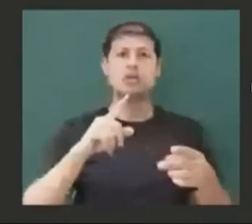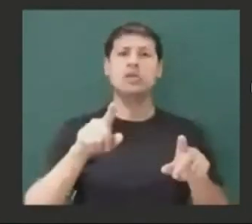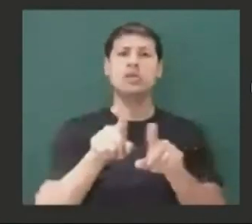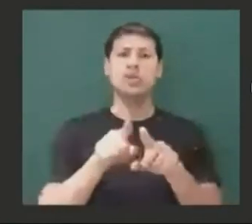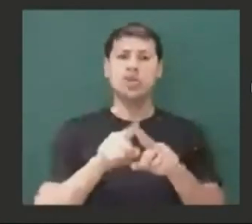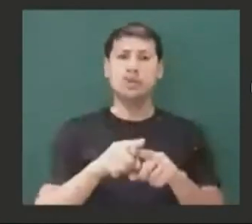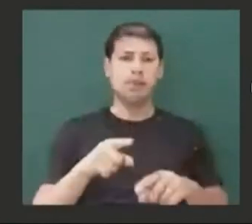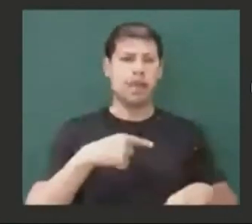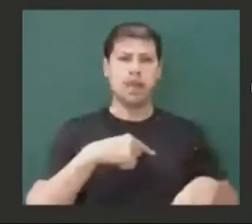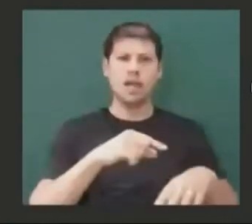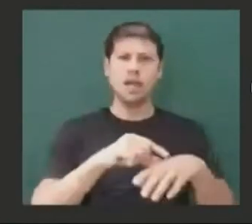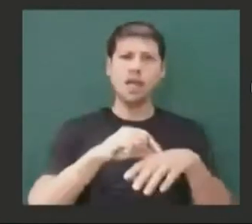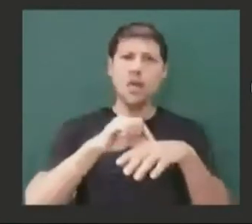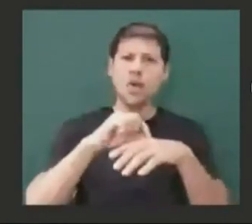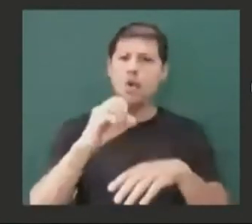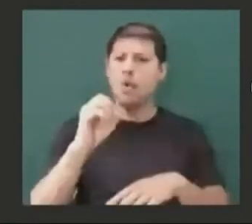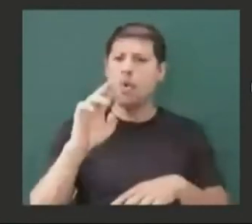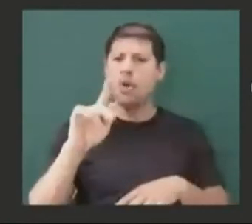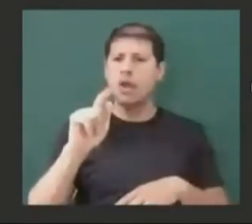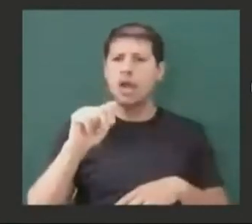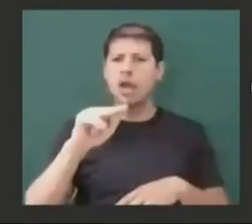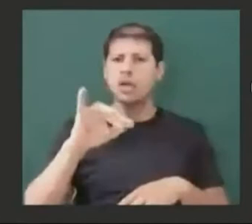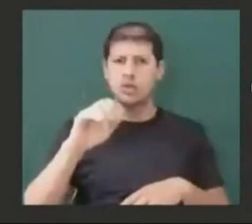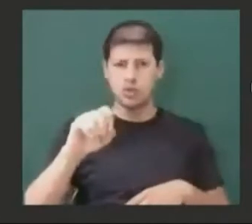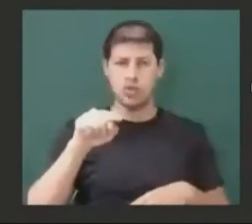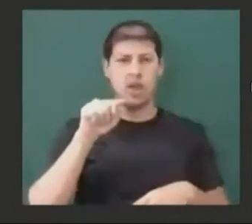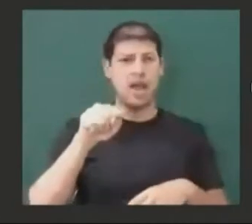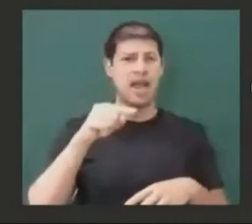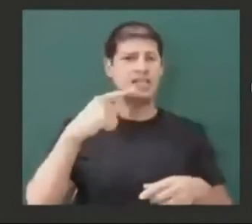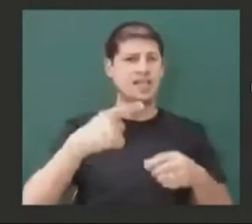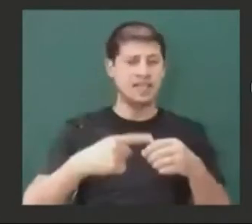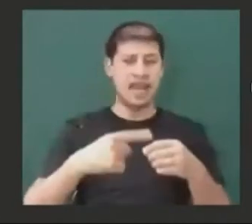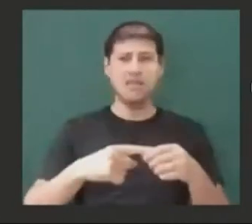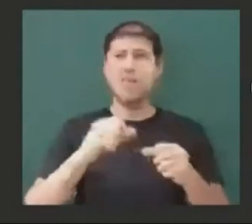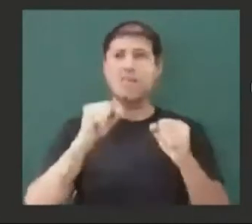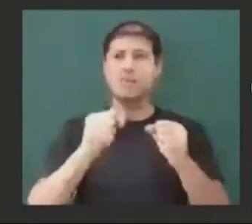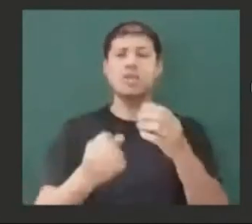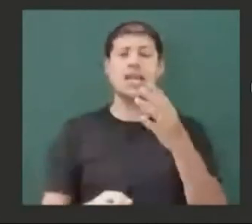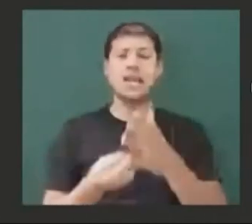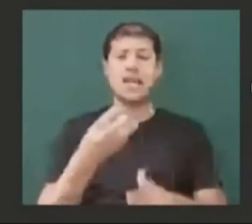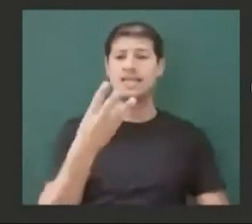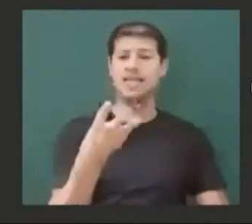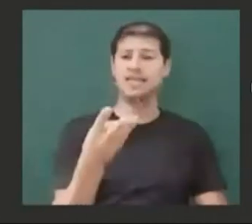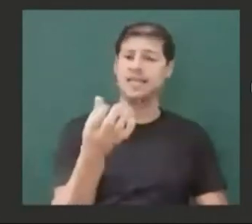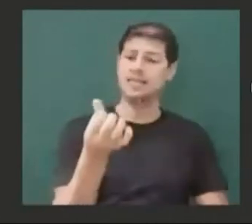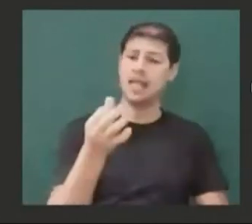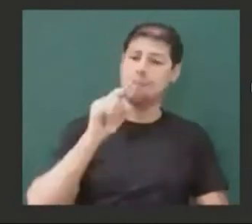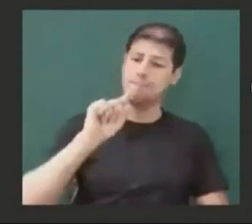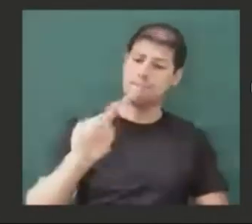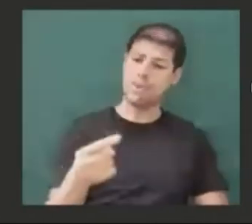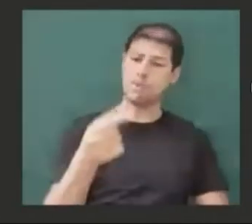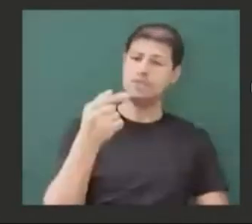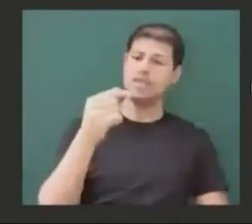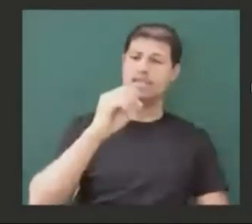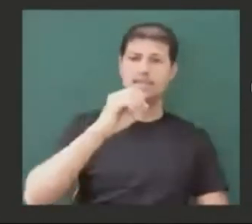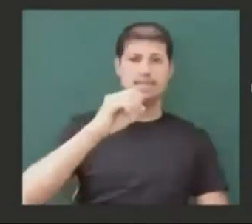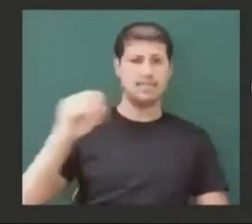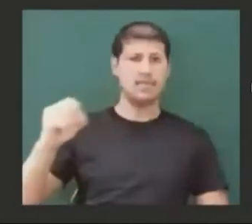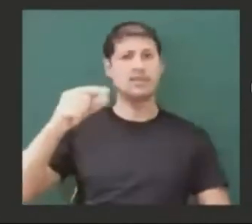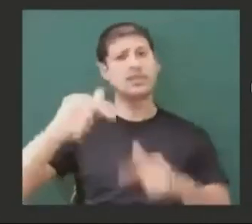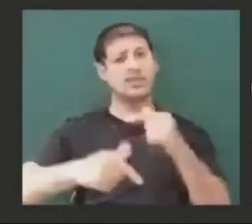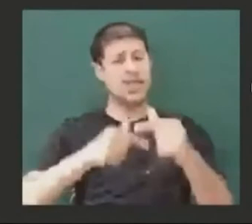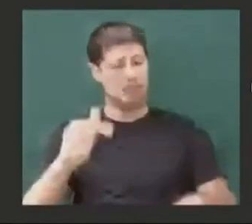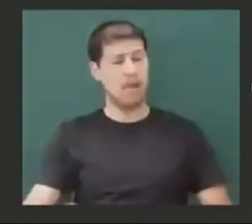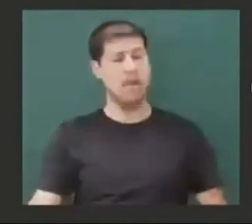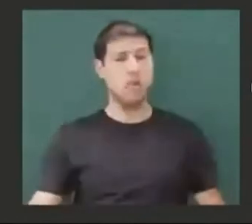a cidade poderia criar mais de 36.700 empregos. Em uma meta-análise